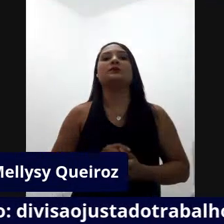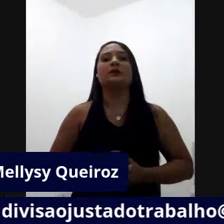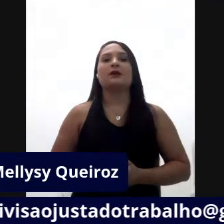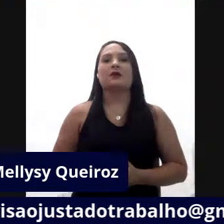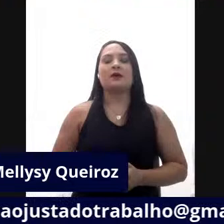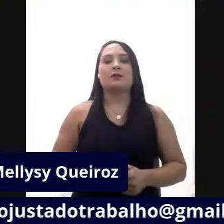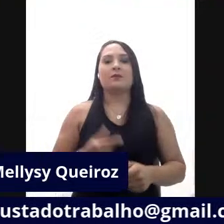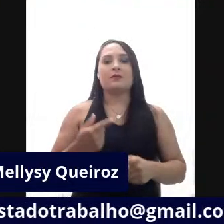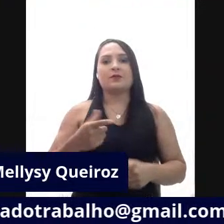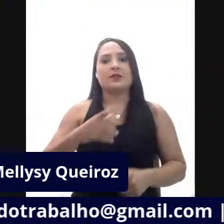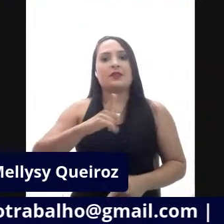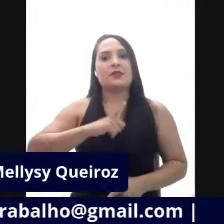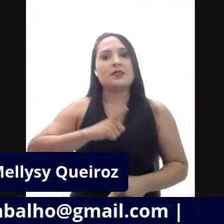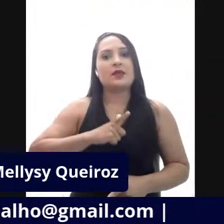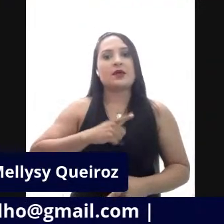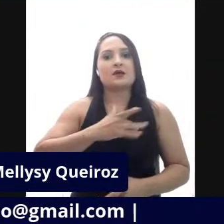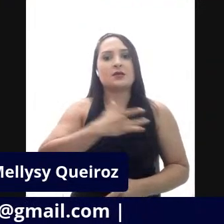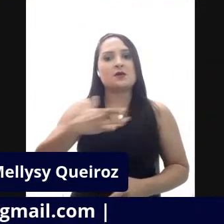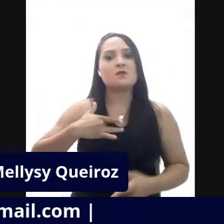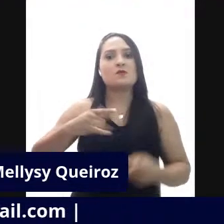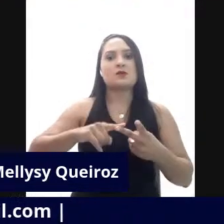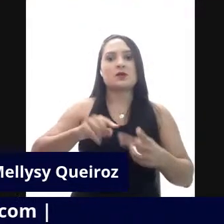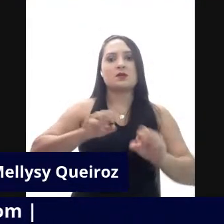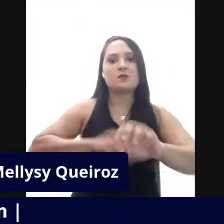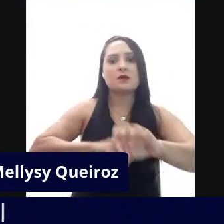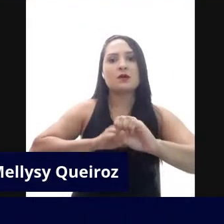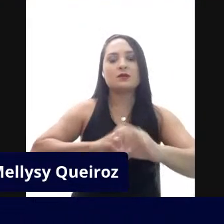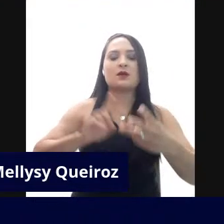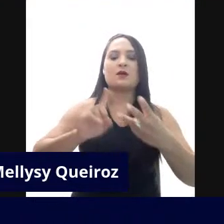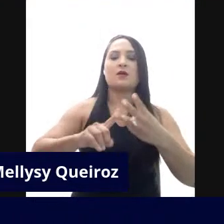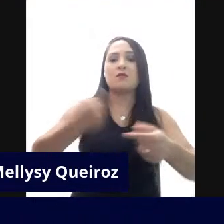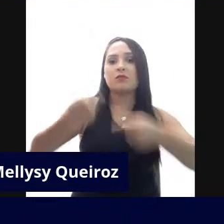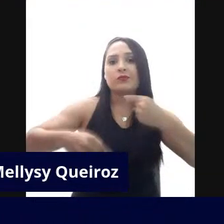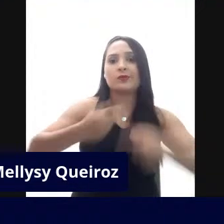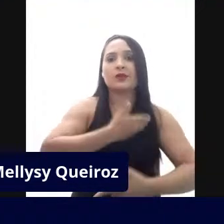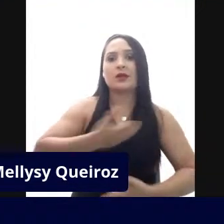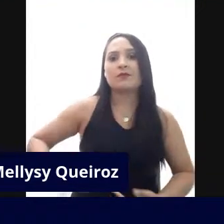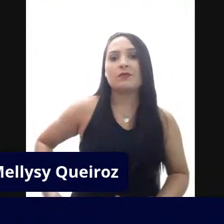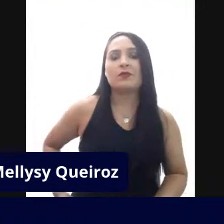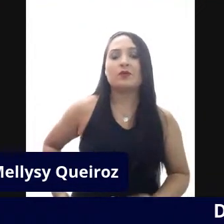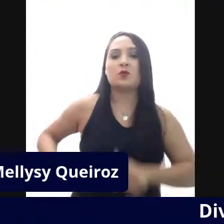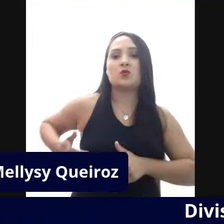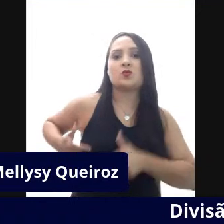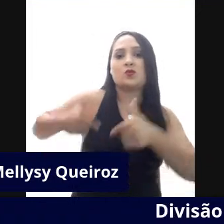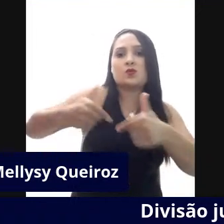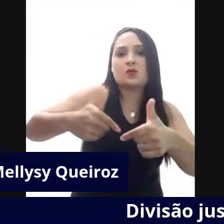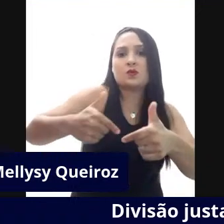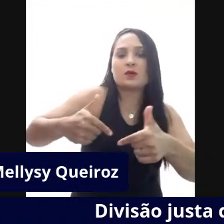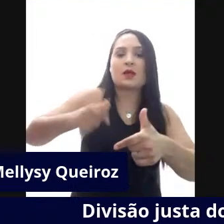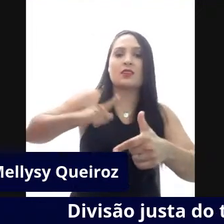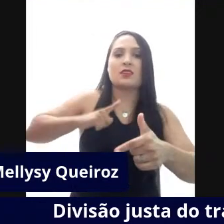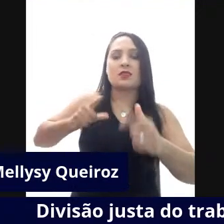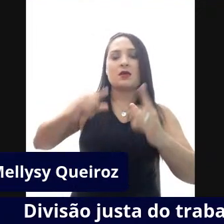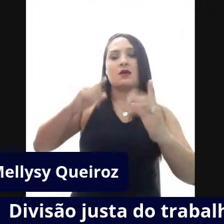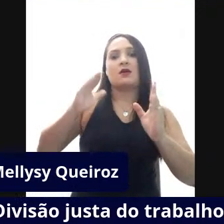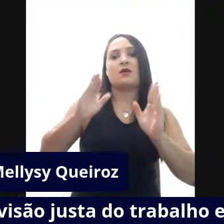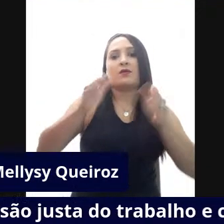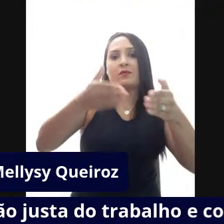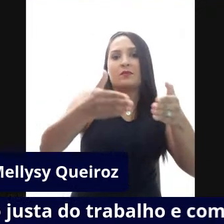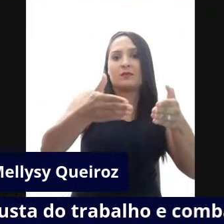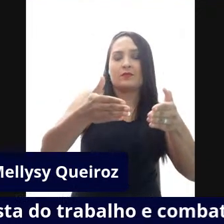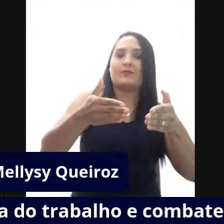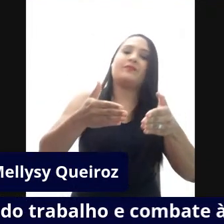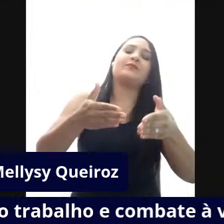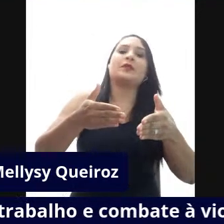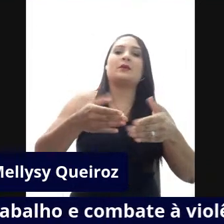nas políticas públicas. Lutar por uma educação não sexista é um compromisso, é uma missão, é um dever que tem que ser de